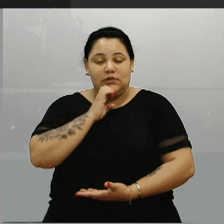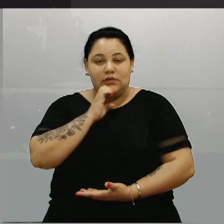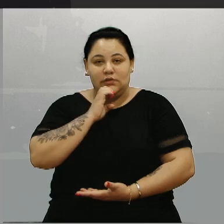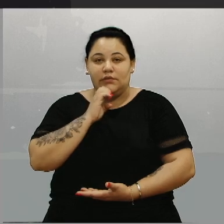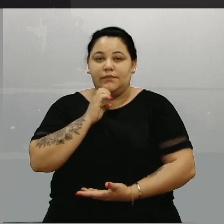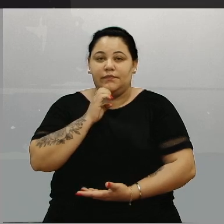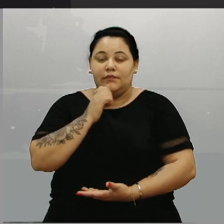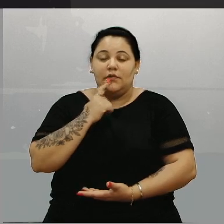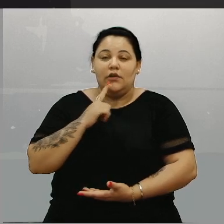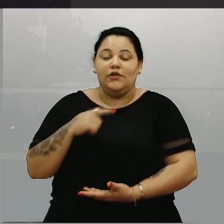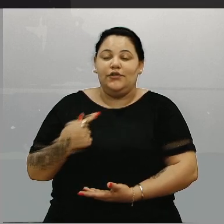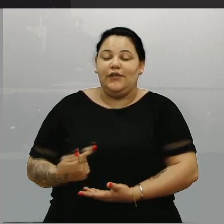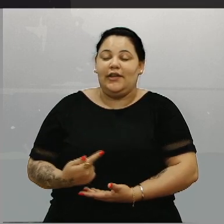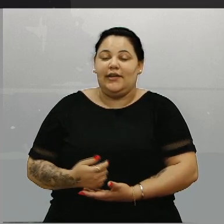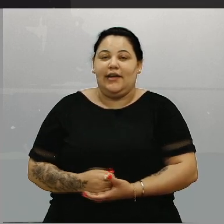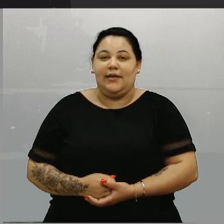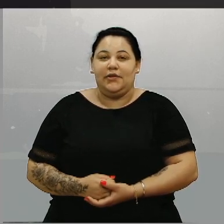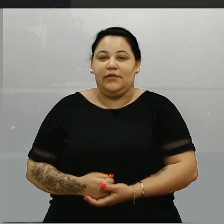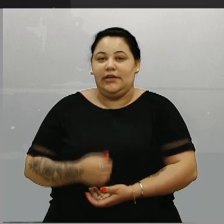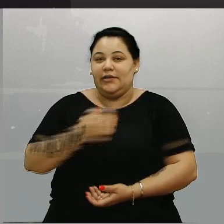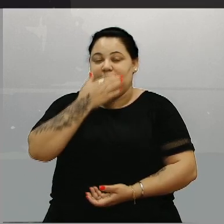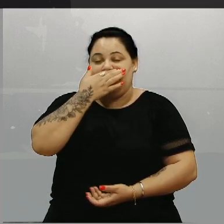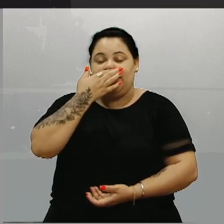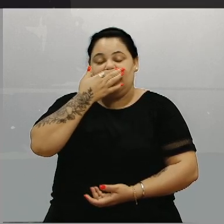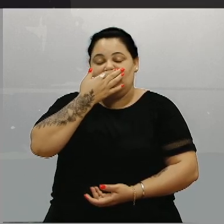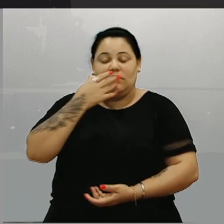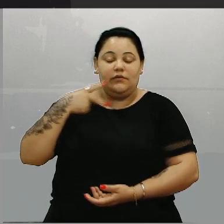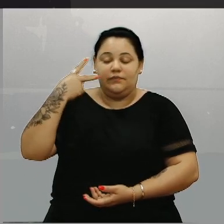vereadora Grades, vereadora Rose.